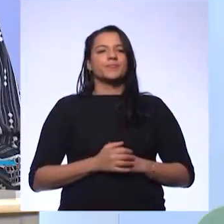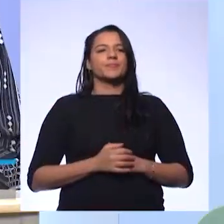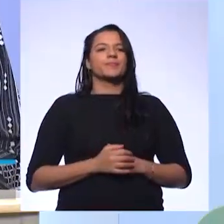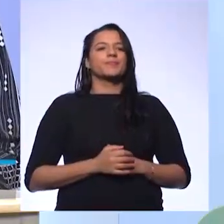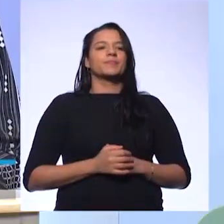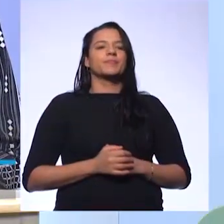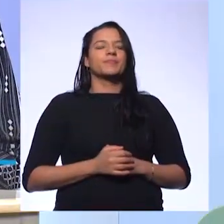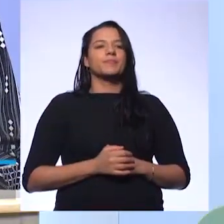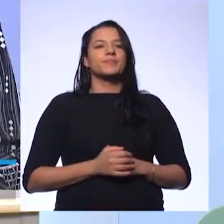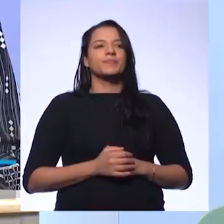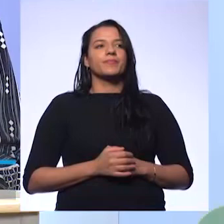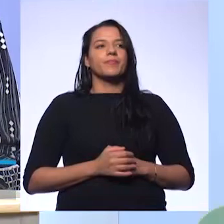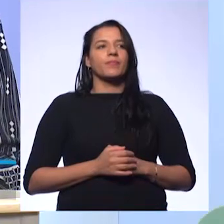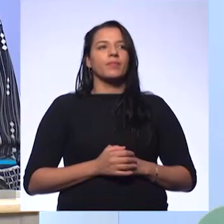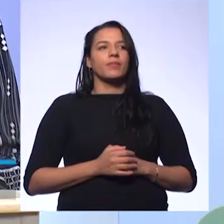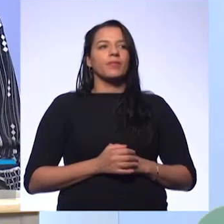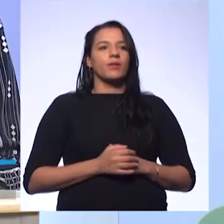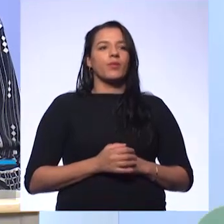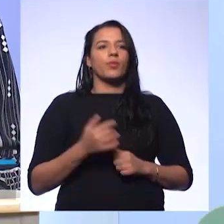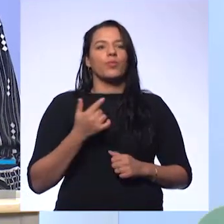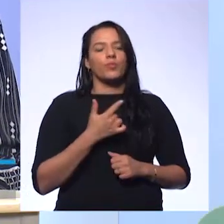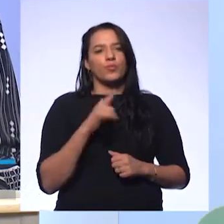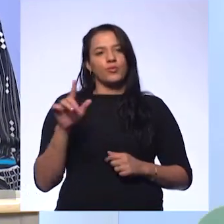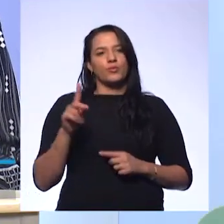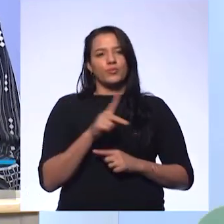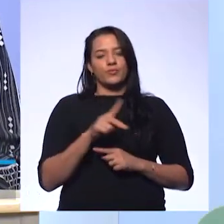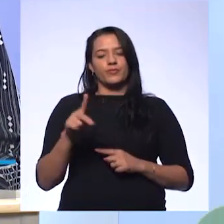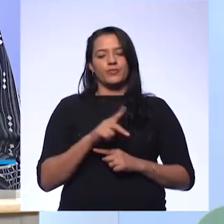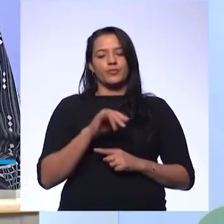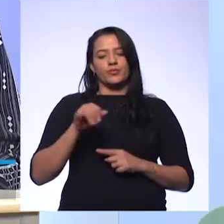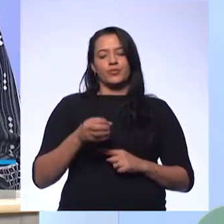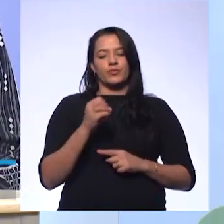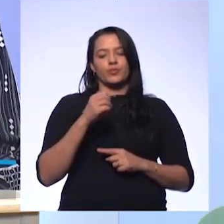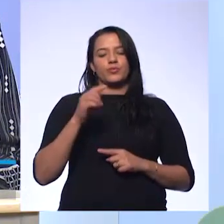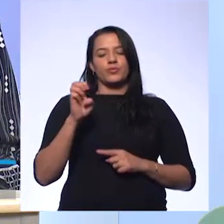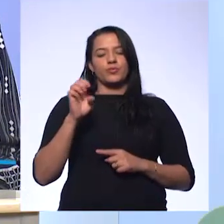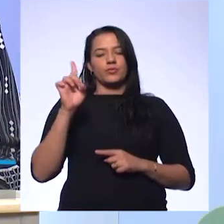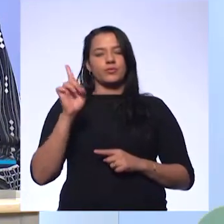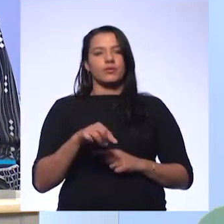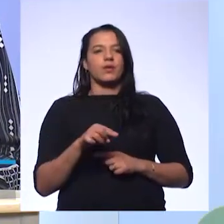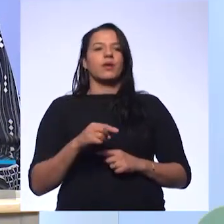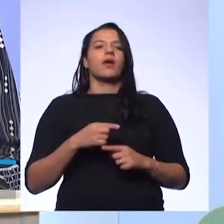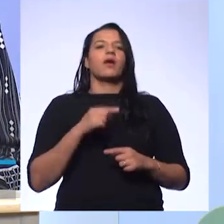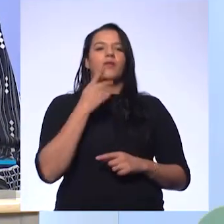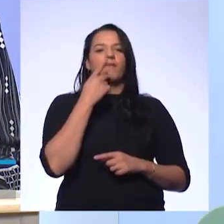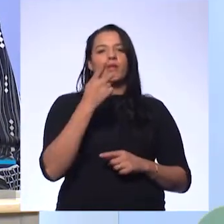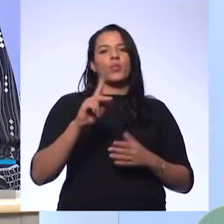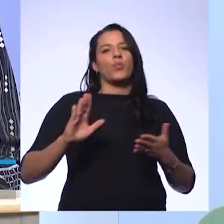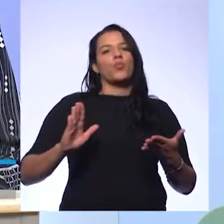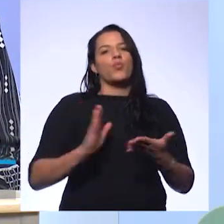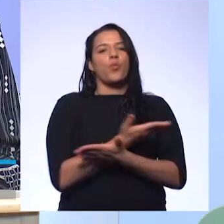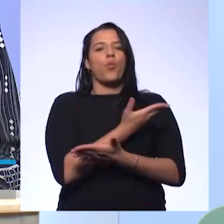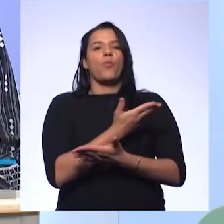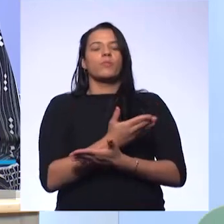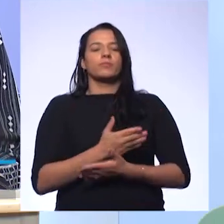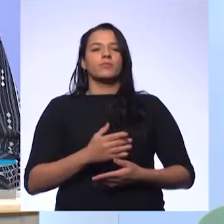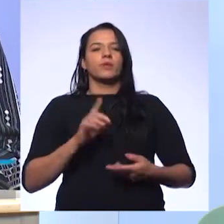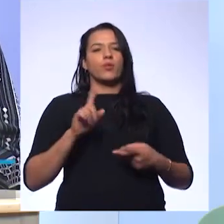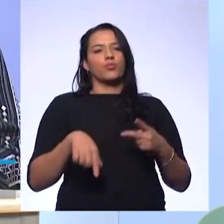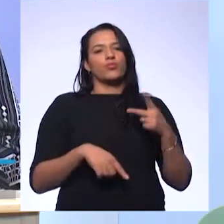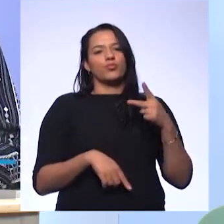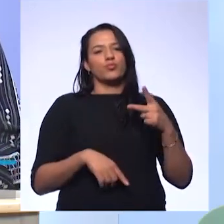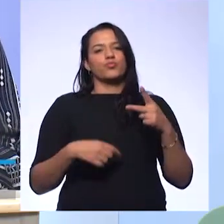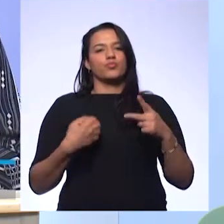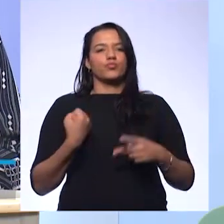francesa. Que mais aqui? O professor José está dizendo, foi um golpe, na verdade, quando um governante é deposto